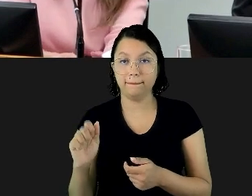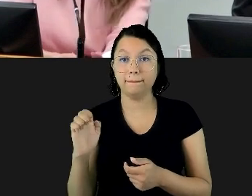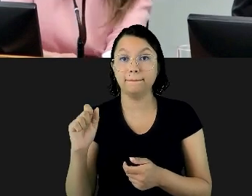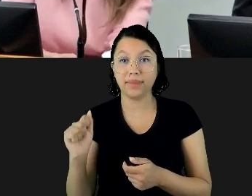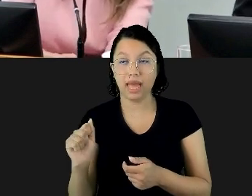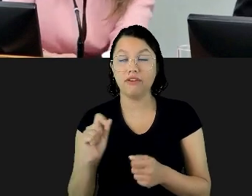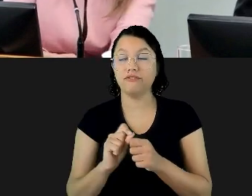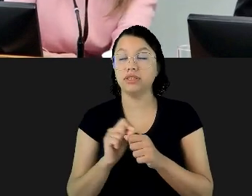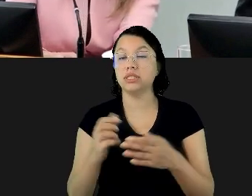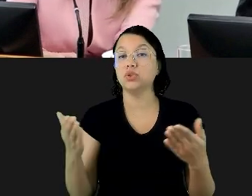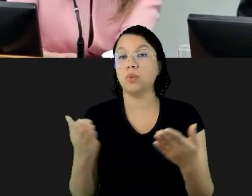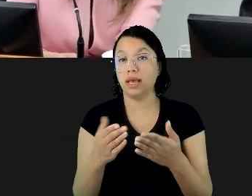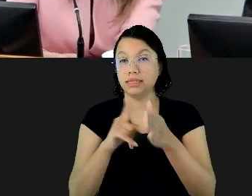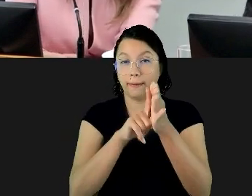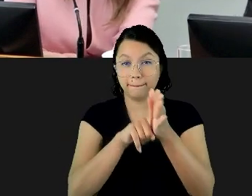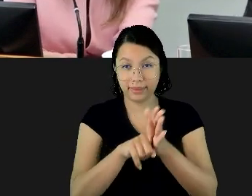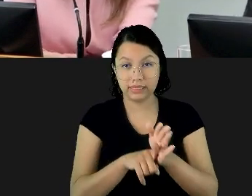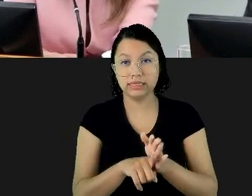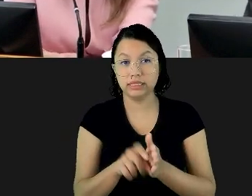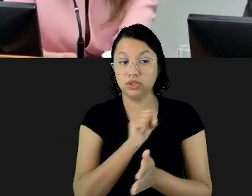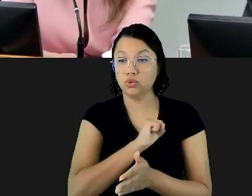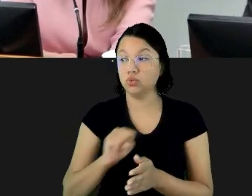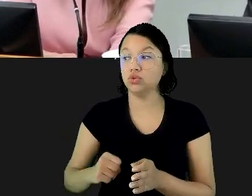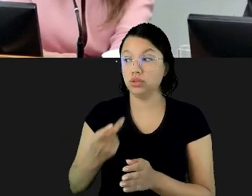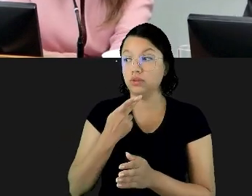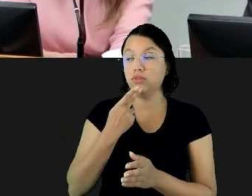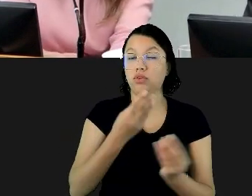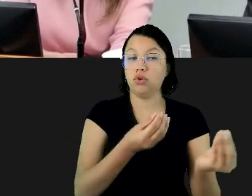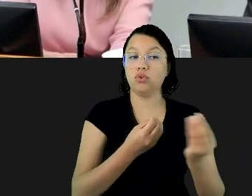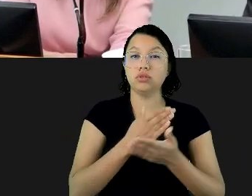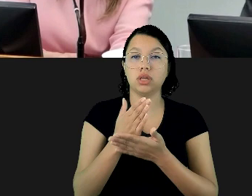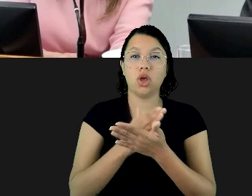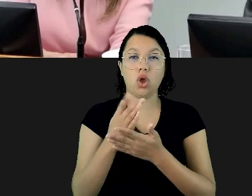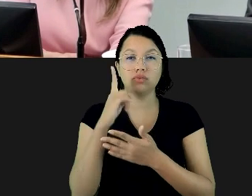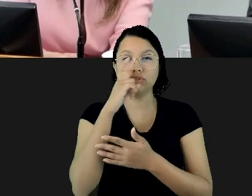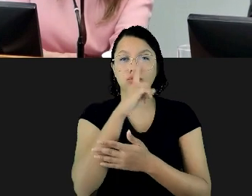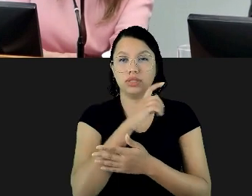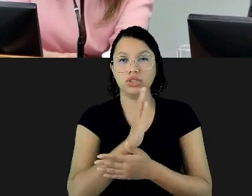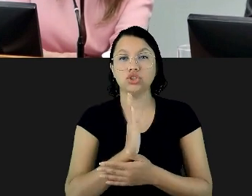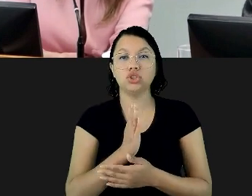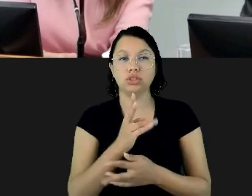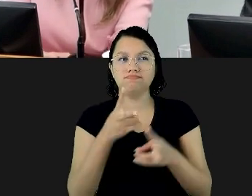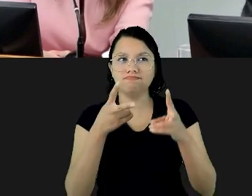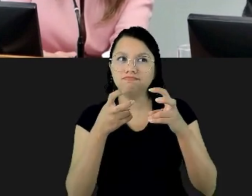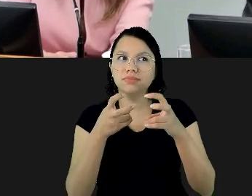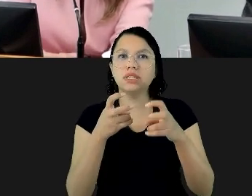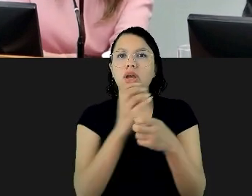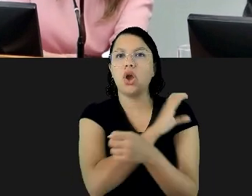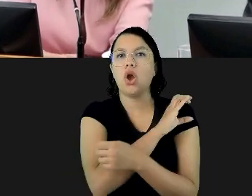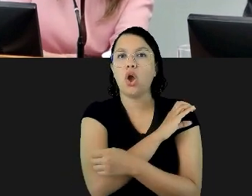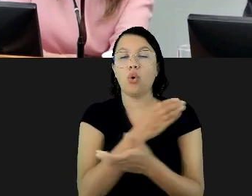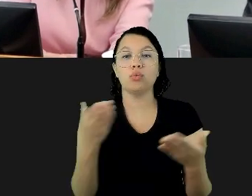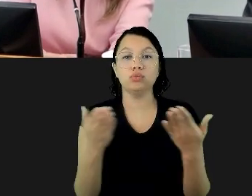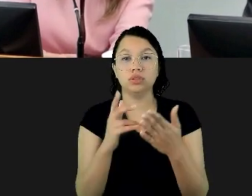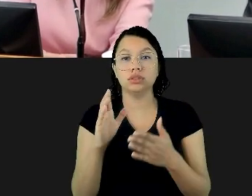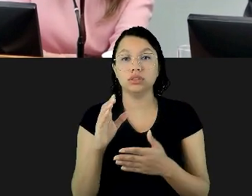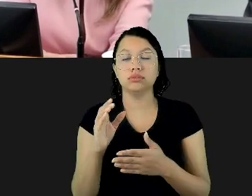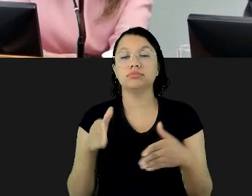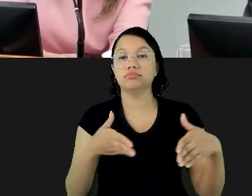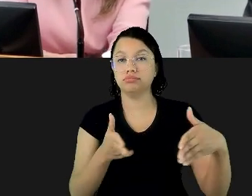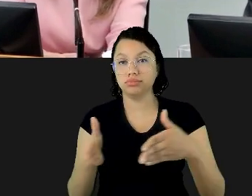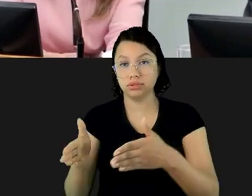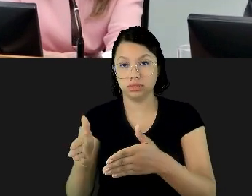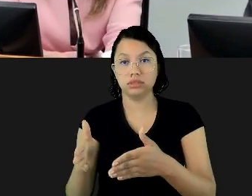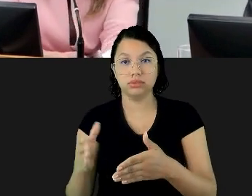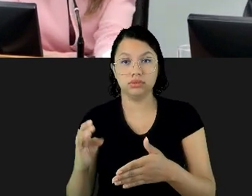algumas dificuldades que eles já identificaram na coordenação dessa rota bioceânica. E aí, simplificando,